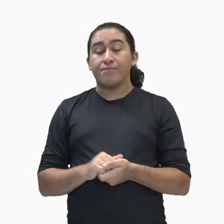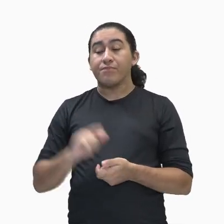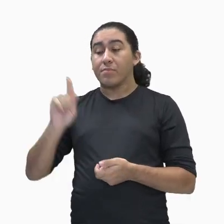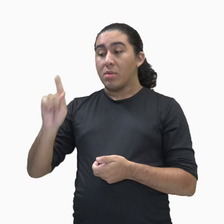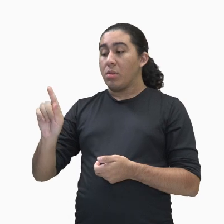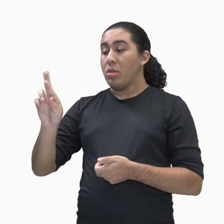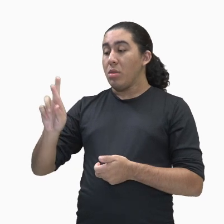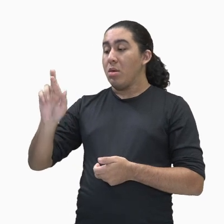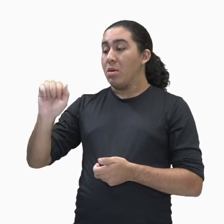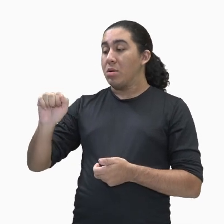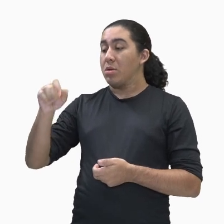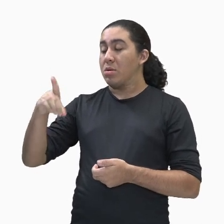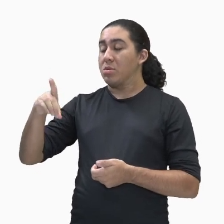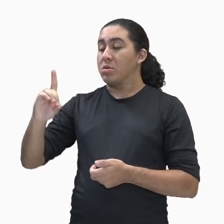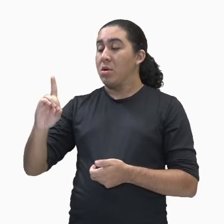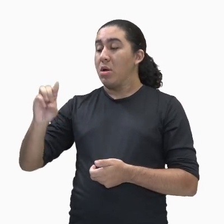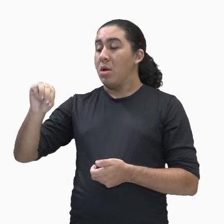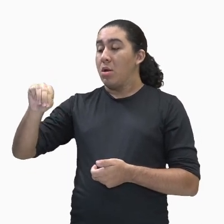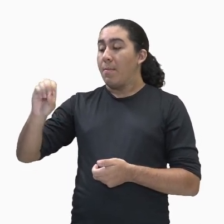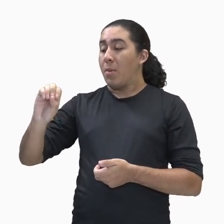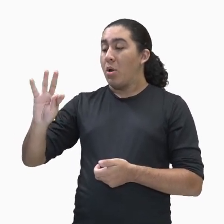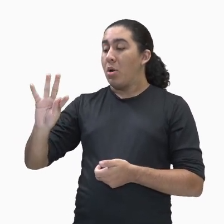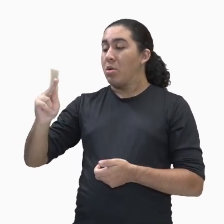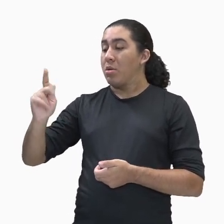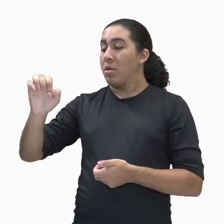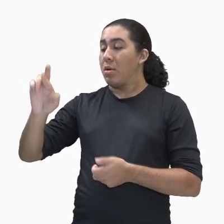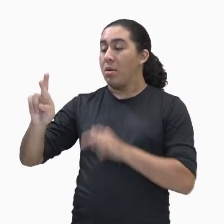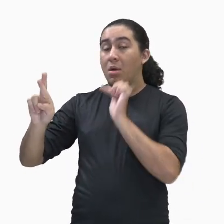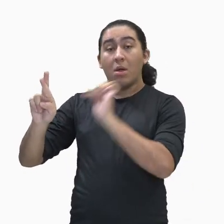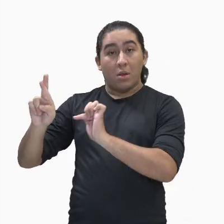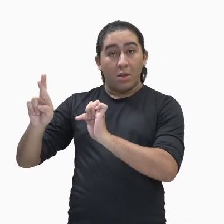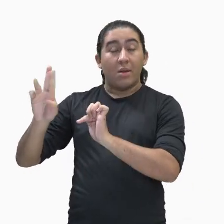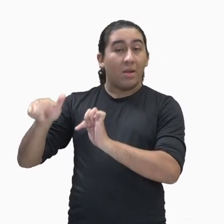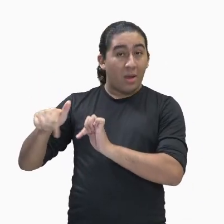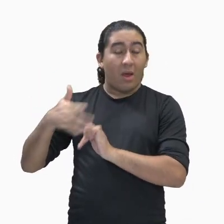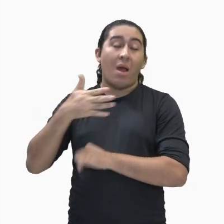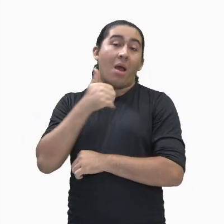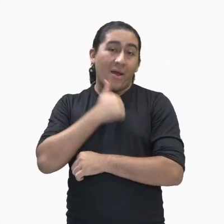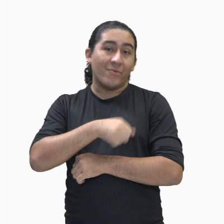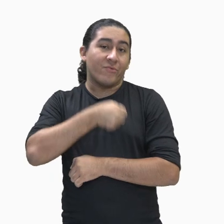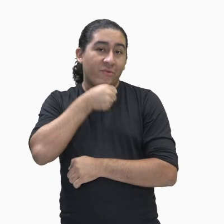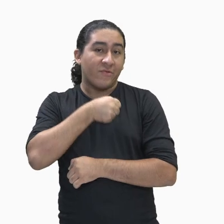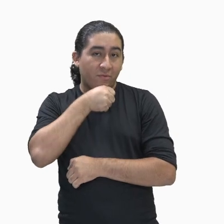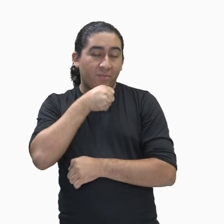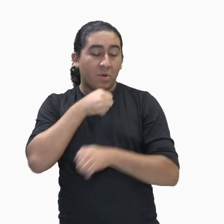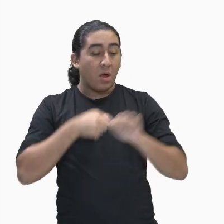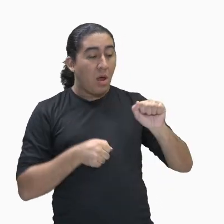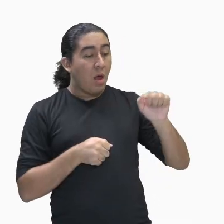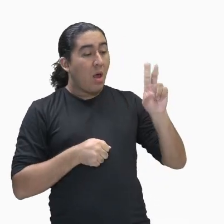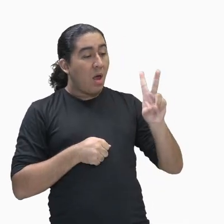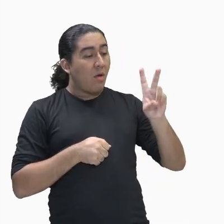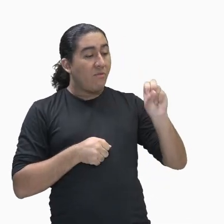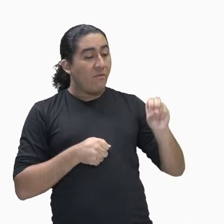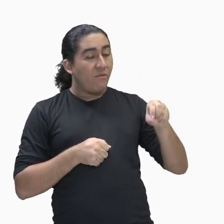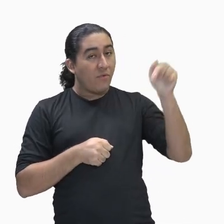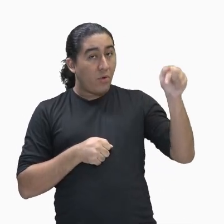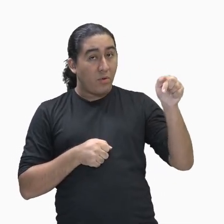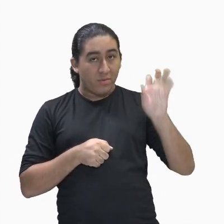agora é grandmother. A palavra mother é mãe. Quando eu coloquei grand, já virou avó, ok? Então,